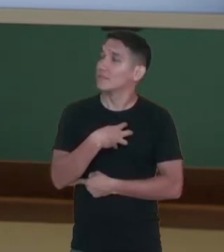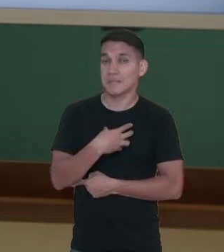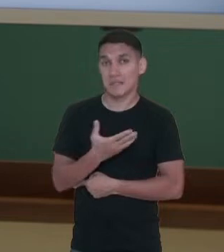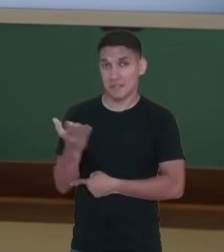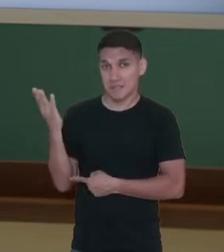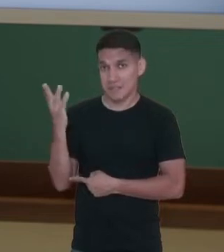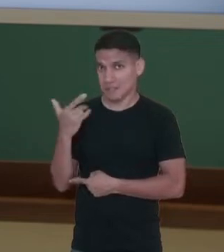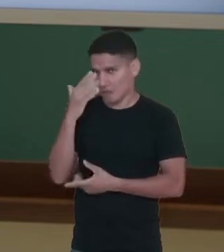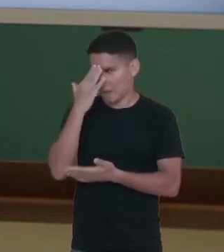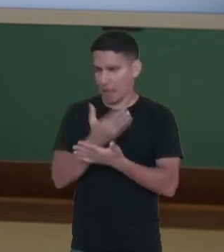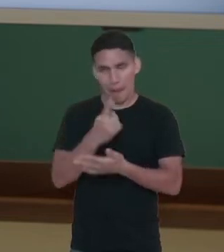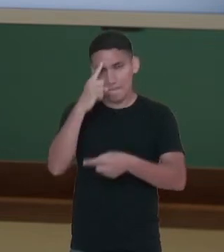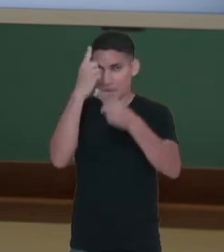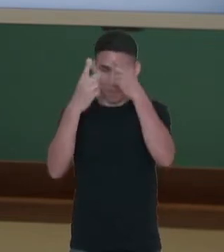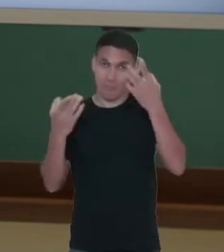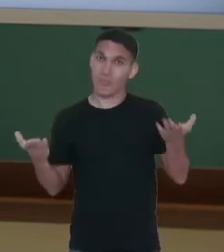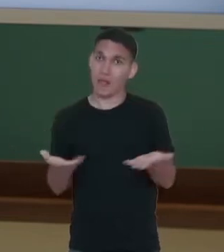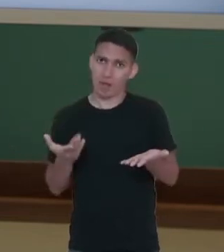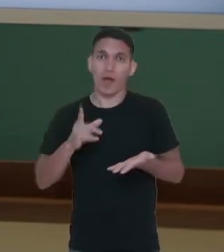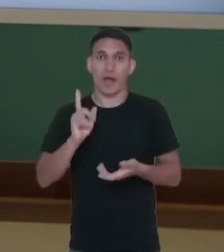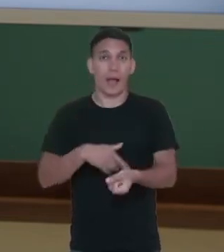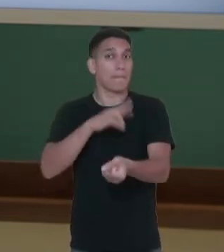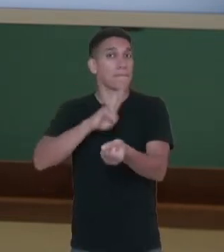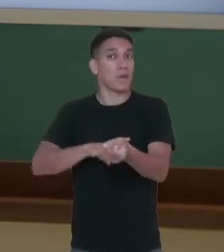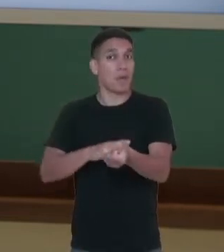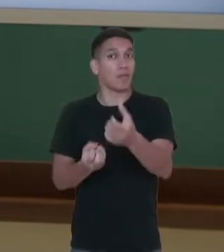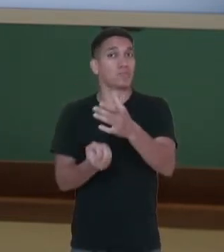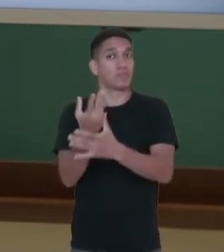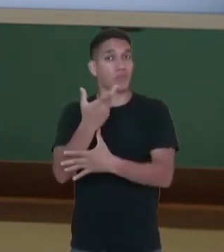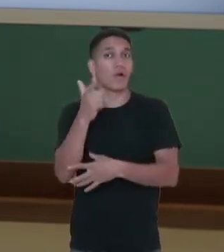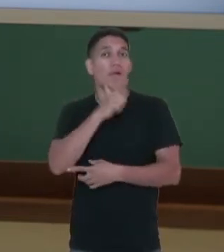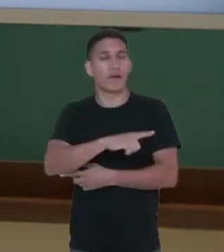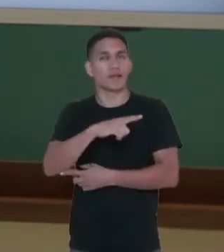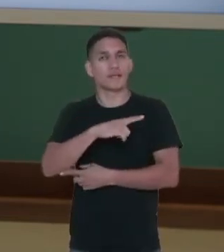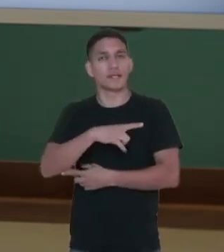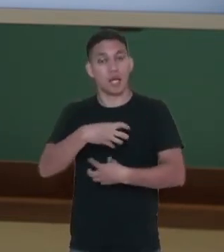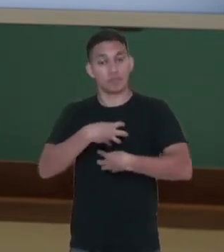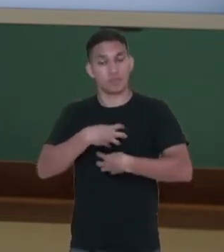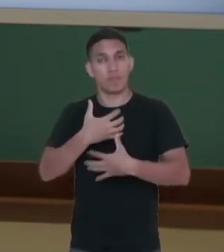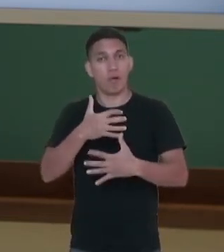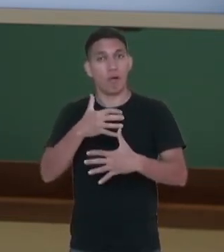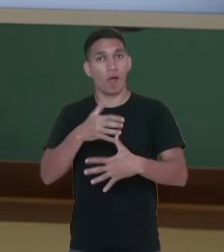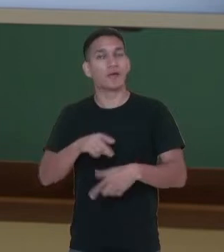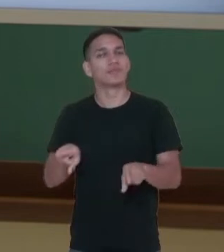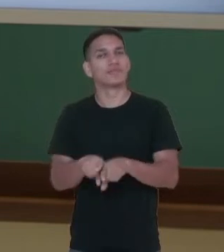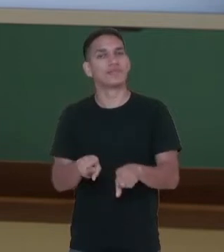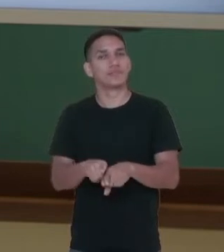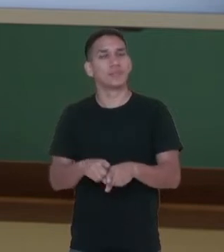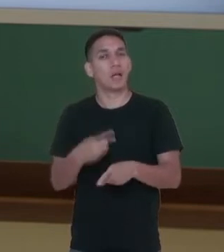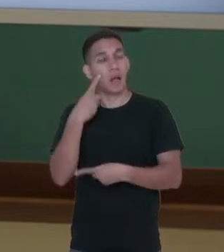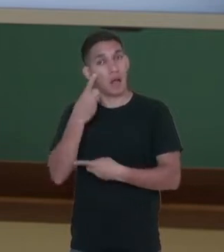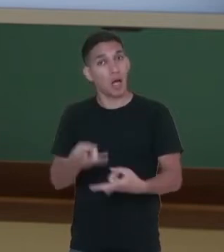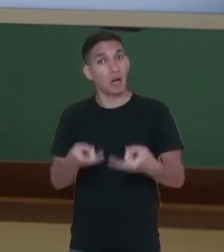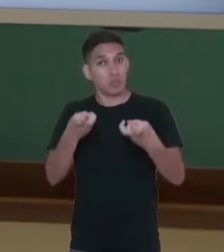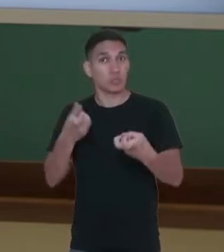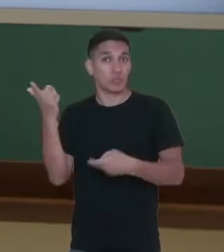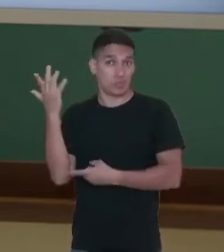Criei aqui na hora. Veja, temos um ritmo, temos uma sonoridade. Posso dizer que aqui